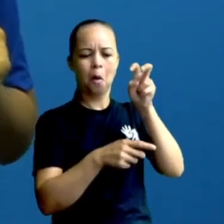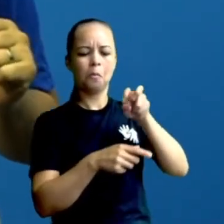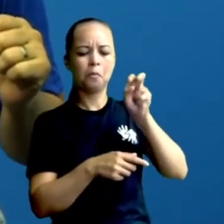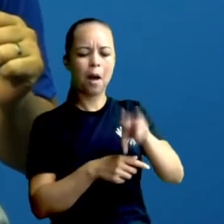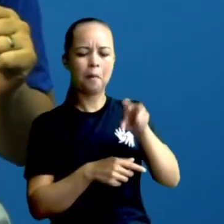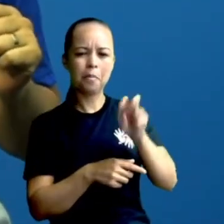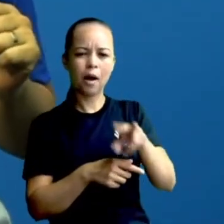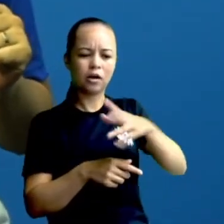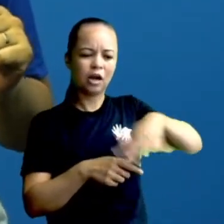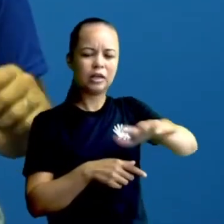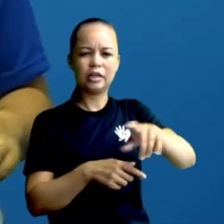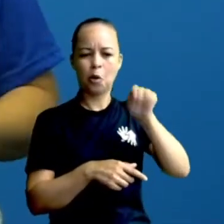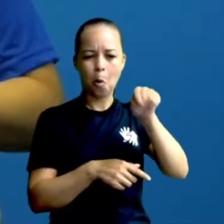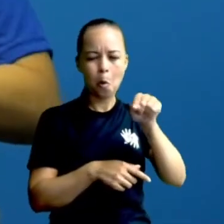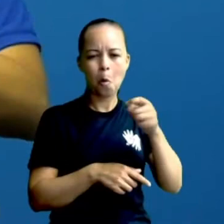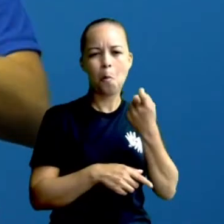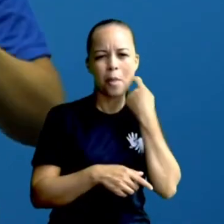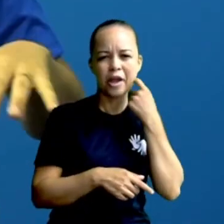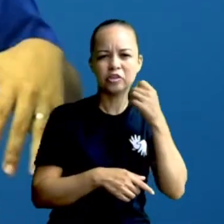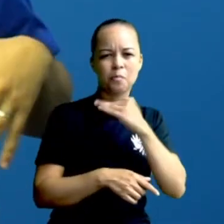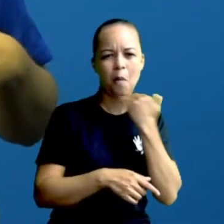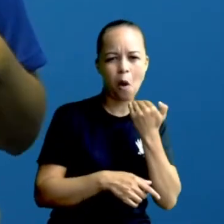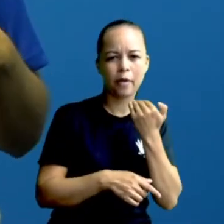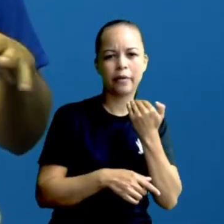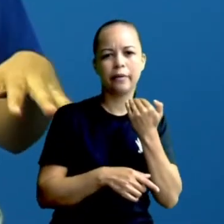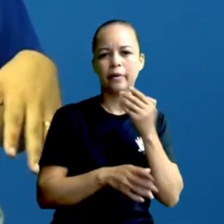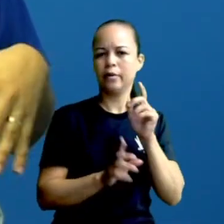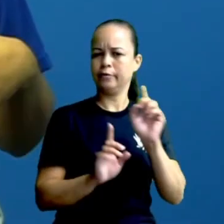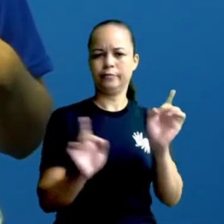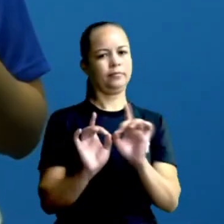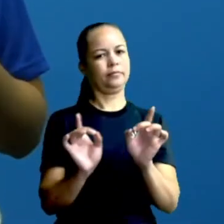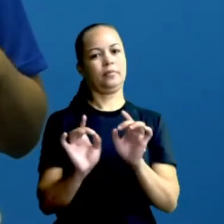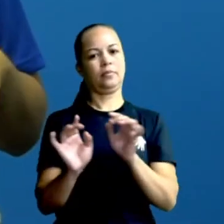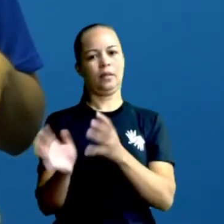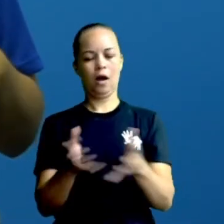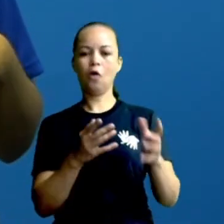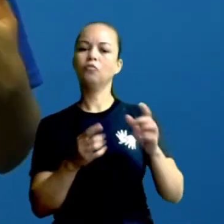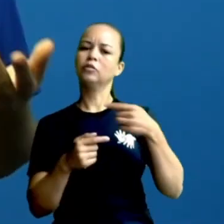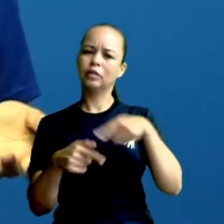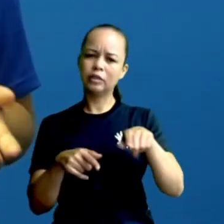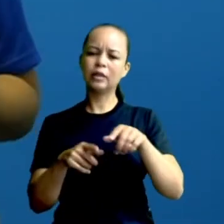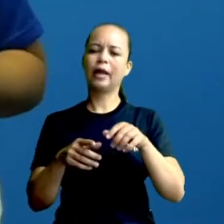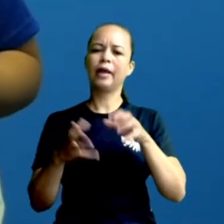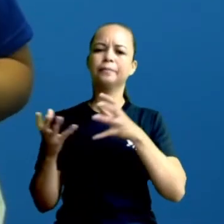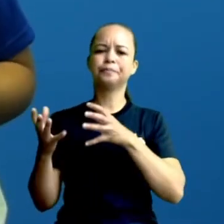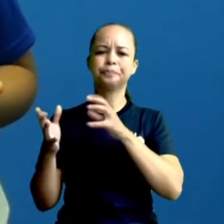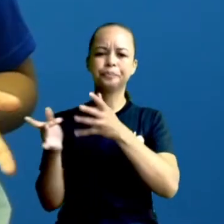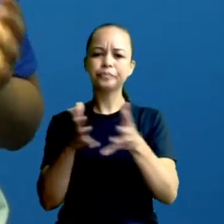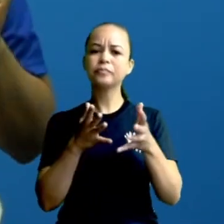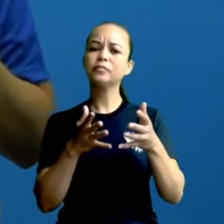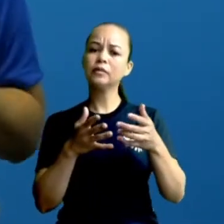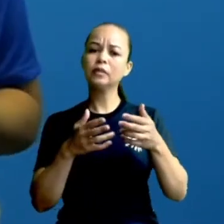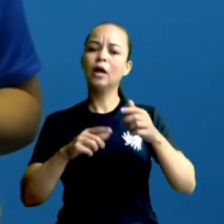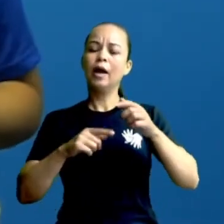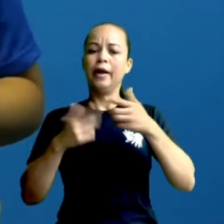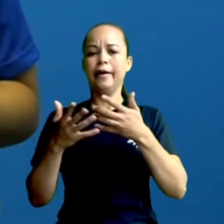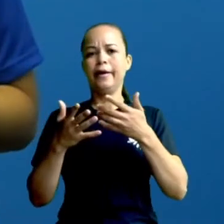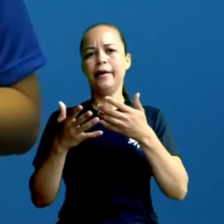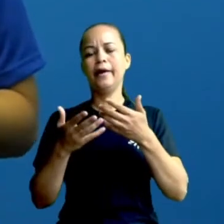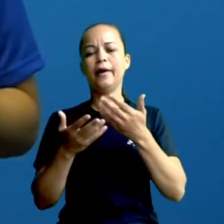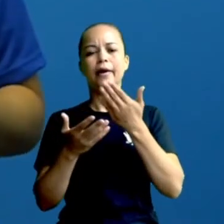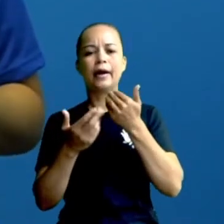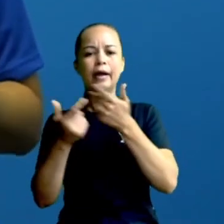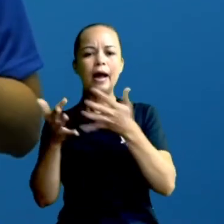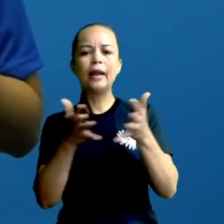gente também consome, né? Então, é uma cadeia, né? Acho que vocês já estudaram aí também, ou vão estudar a cadeia alimentar. E isso é